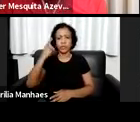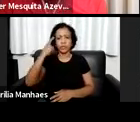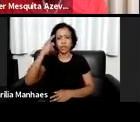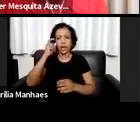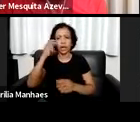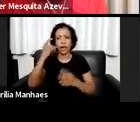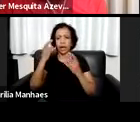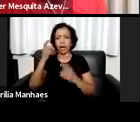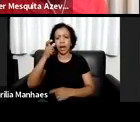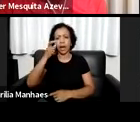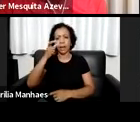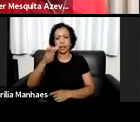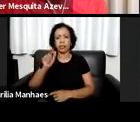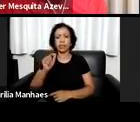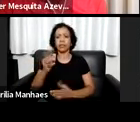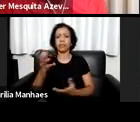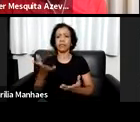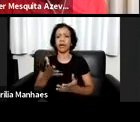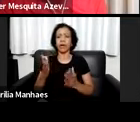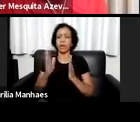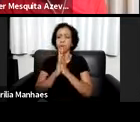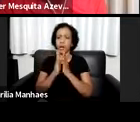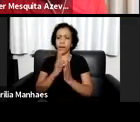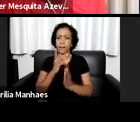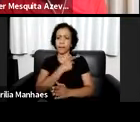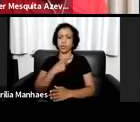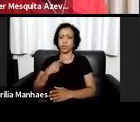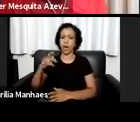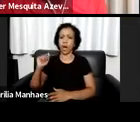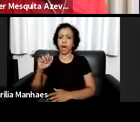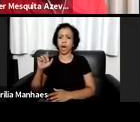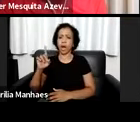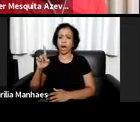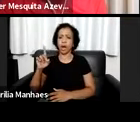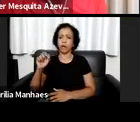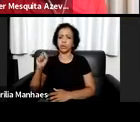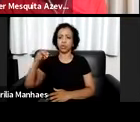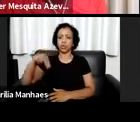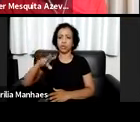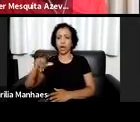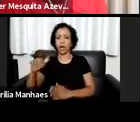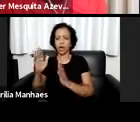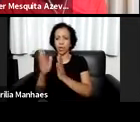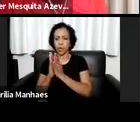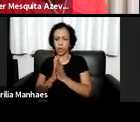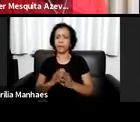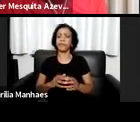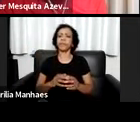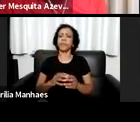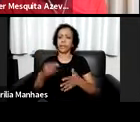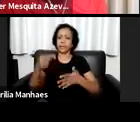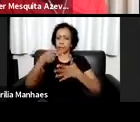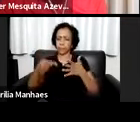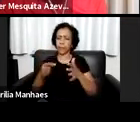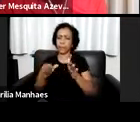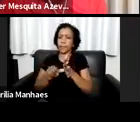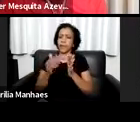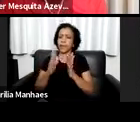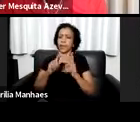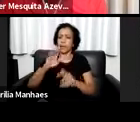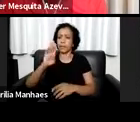pastor Adilson, viu, pastor Adilson? Eu vou passar os motivos de oração para a gente orar agora. Pastor, a Primeira Igreja Batista do Brás, em São